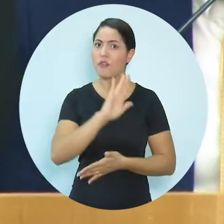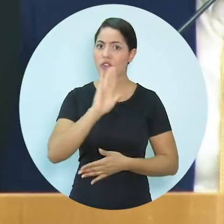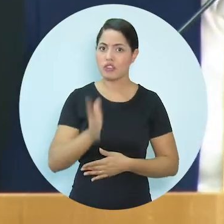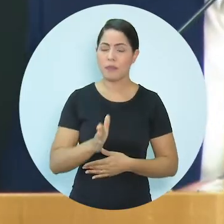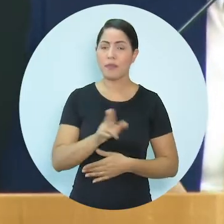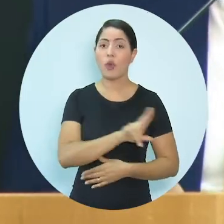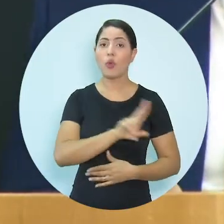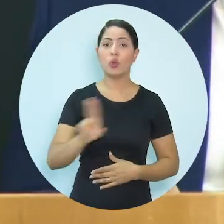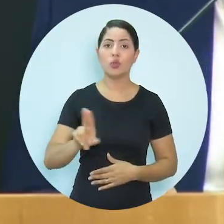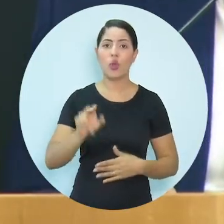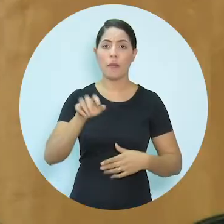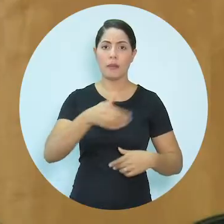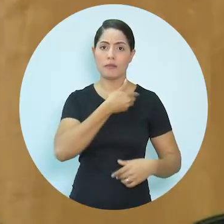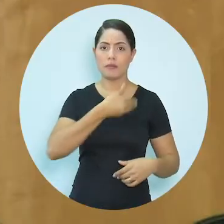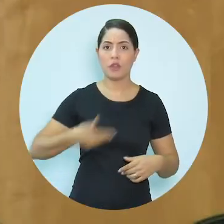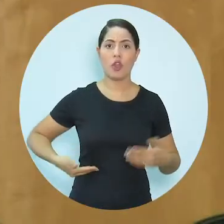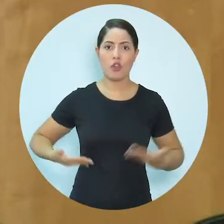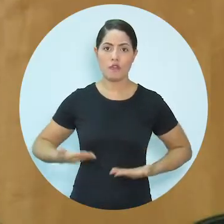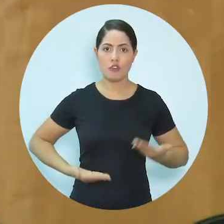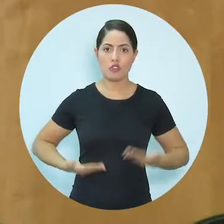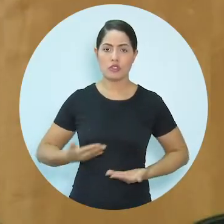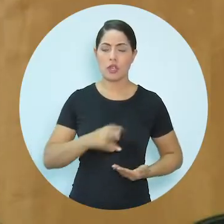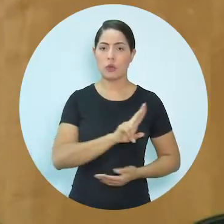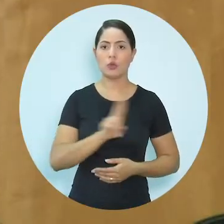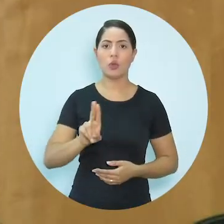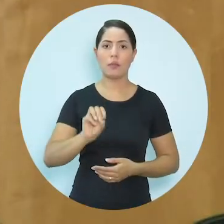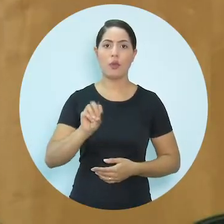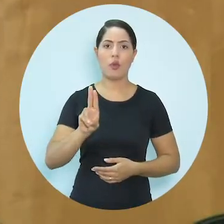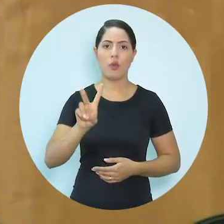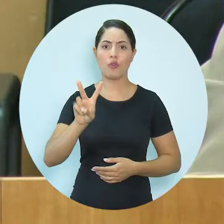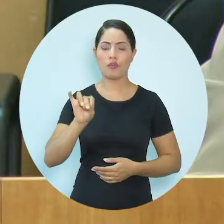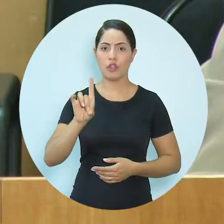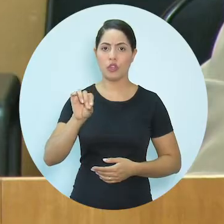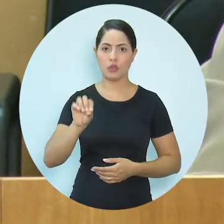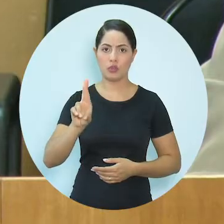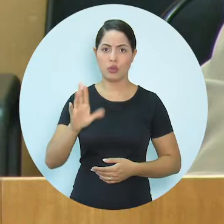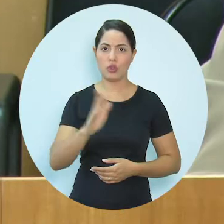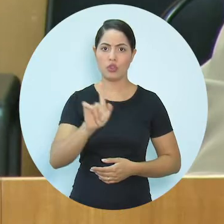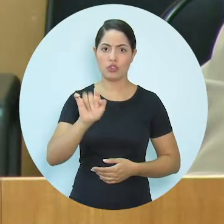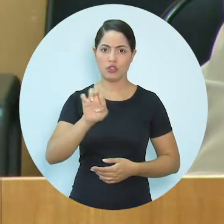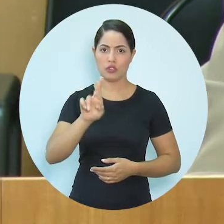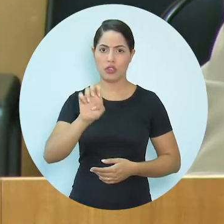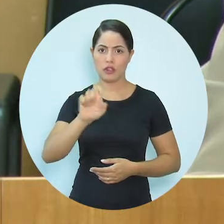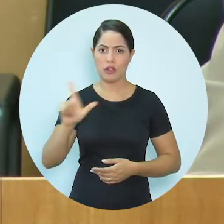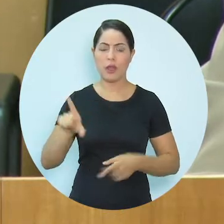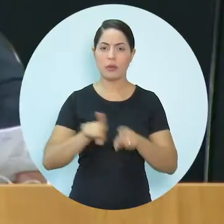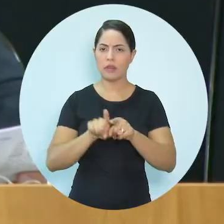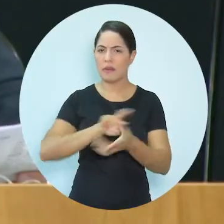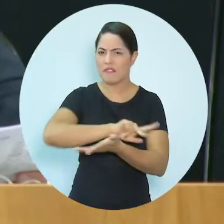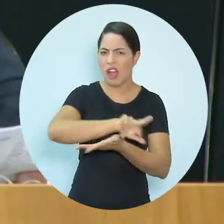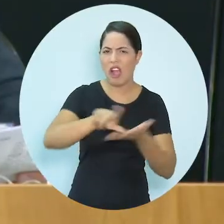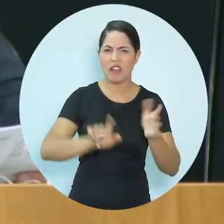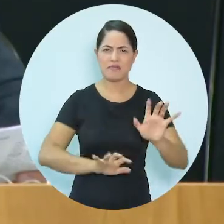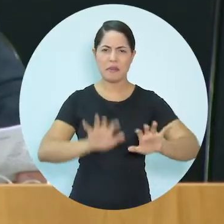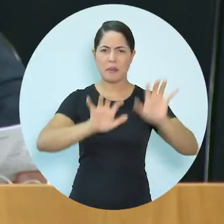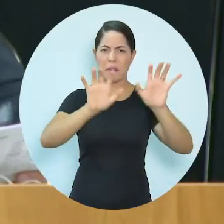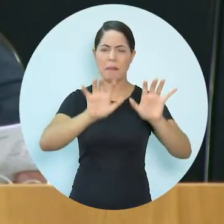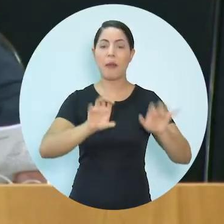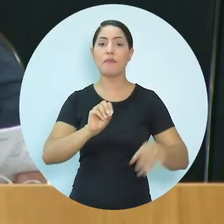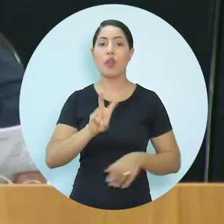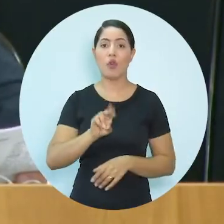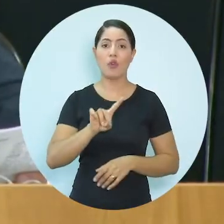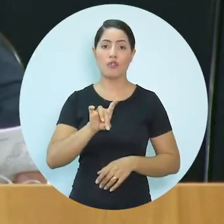Conselho Pleno, os cargos de ouvidor geral e dos demais ouvidores serão designados pelos presidentes do sistema OAB,